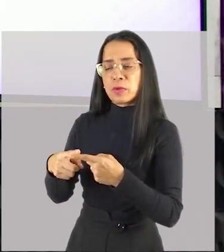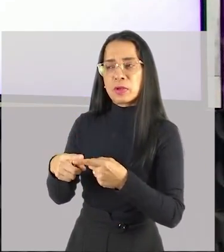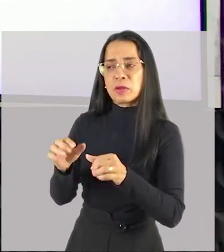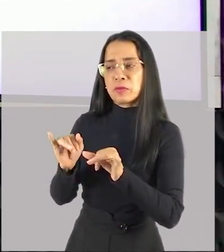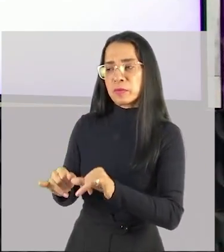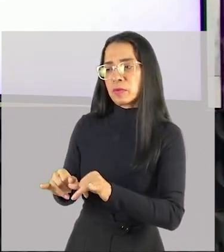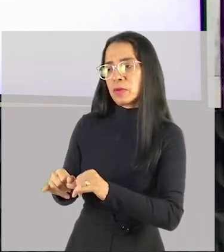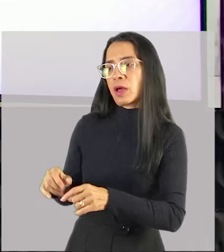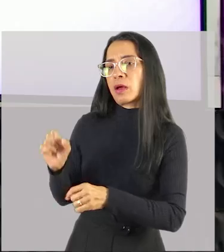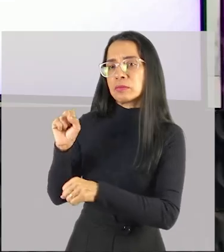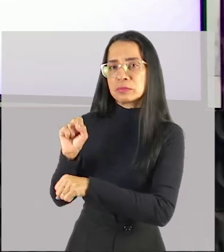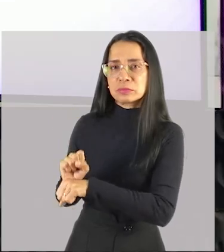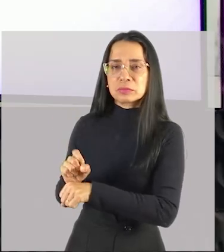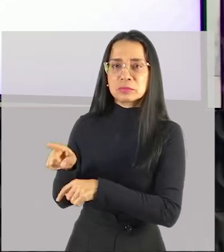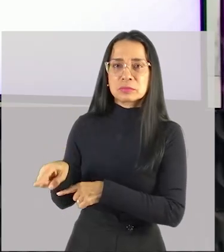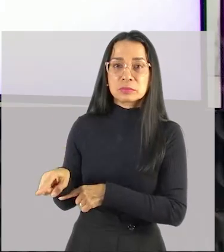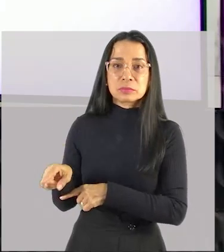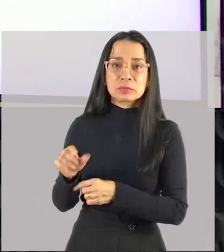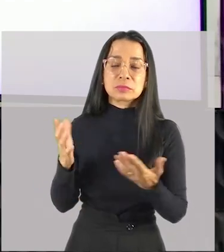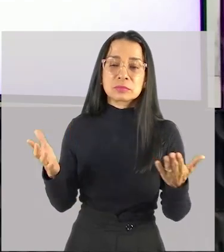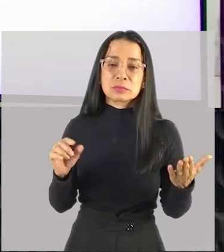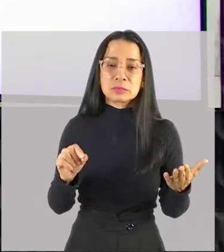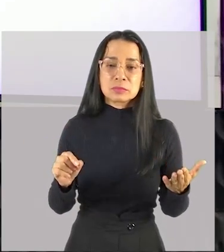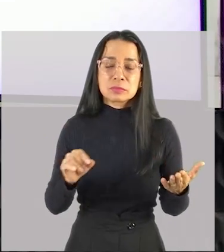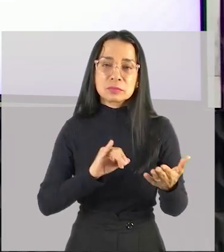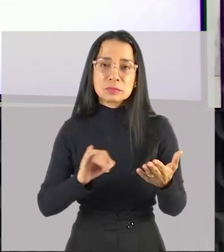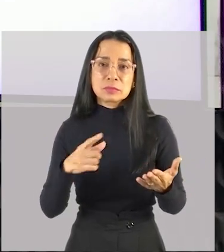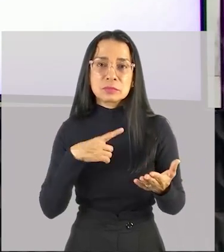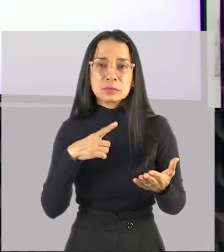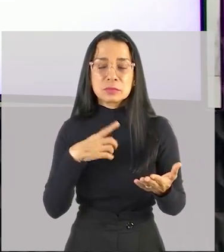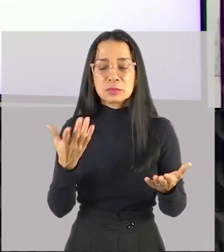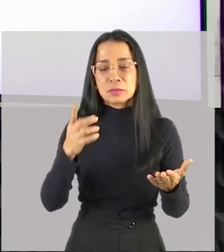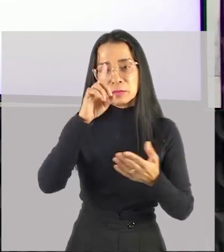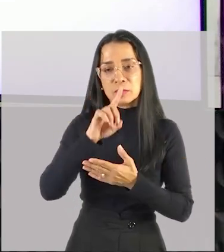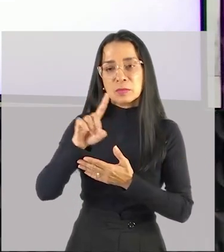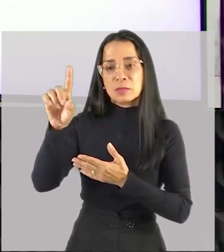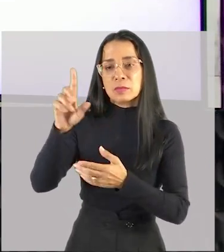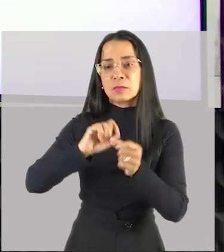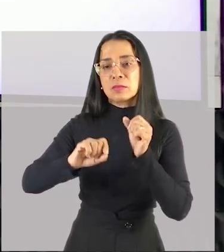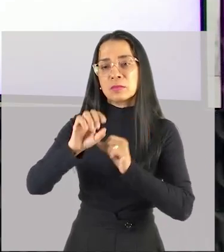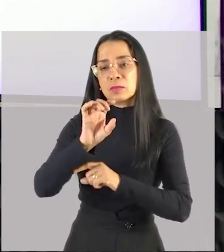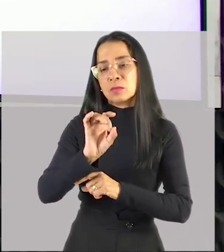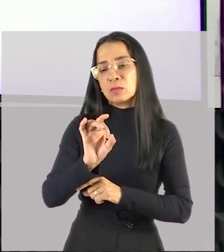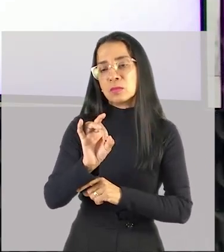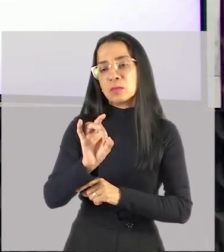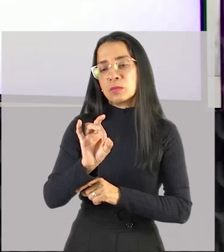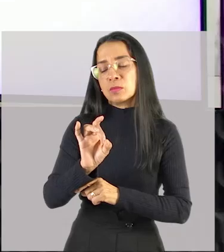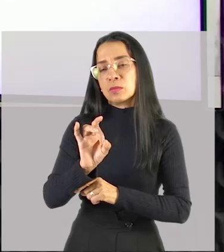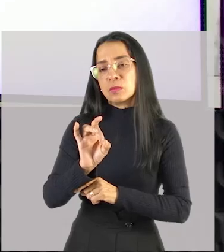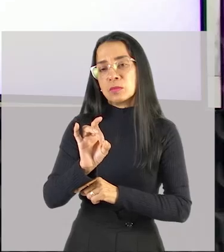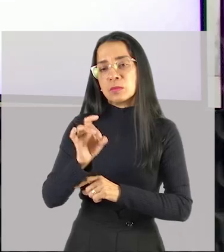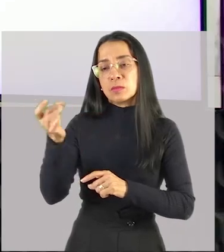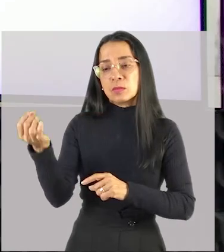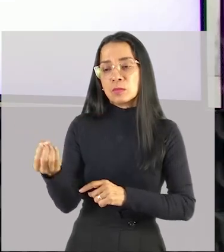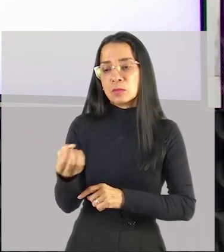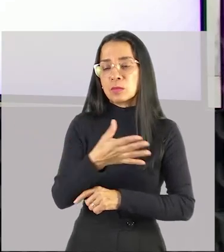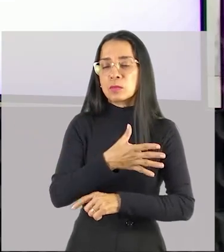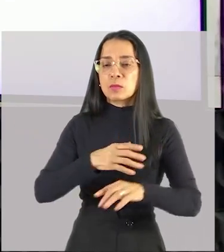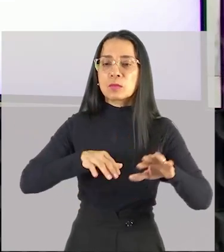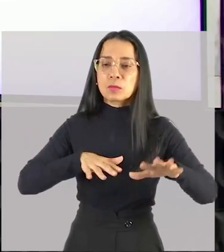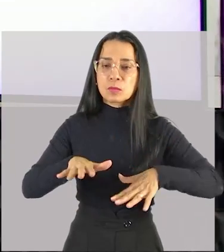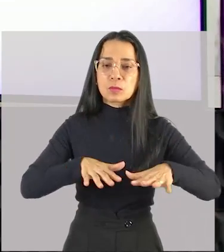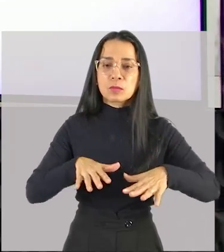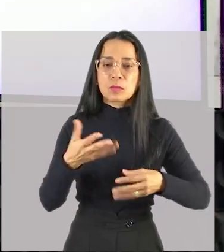Se existiu em Deus um novo movimento, uma vontade nova para dar o ser a criaturas que nunca antes